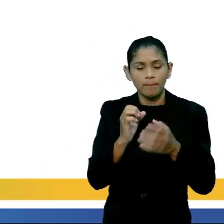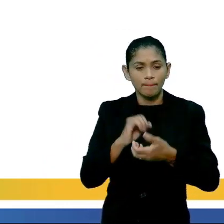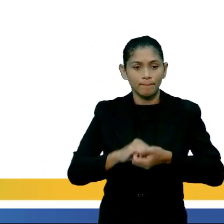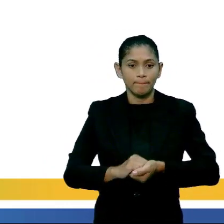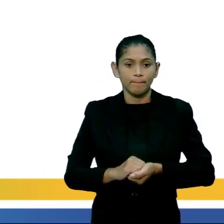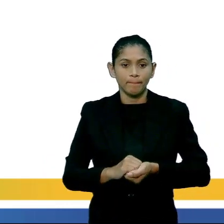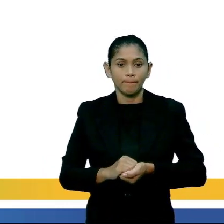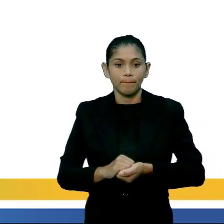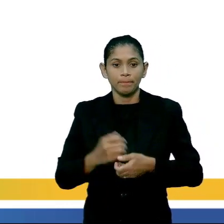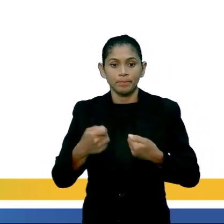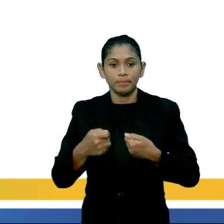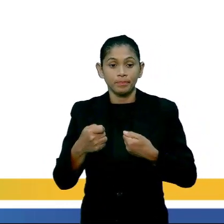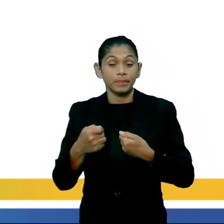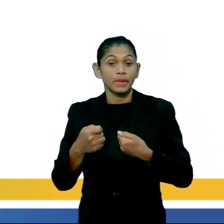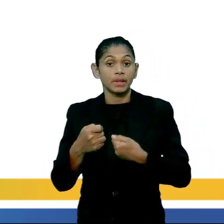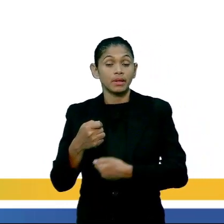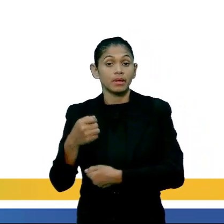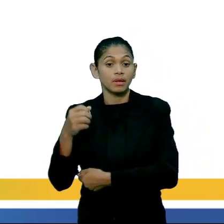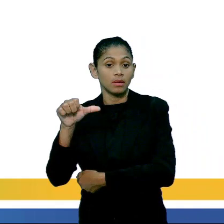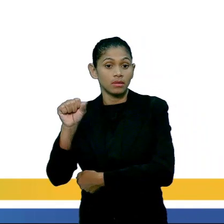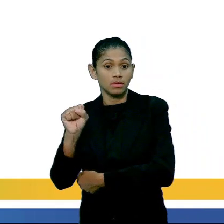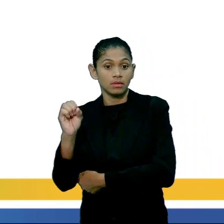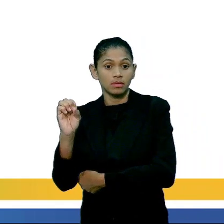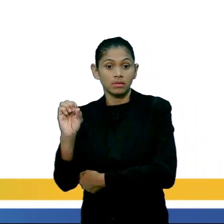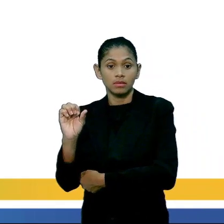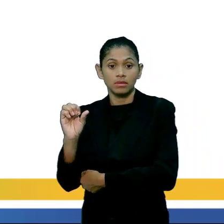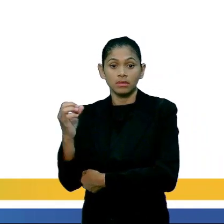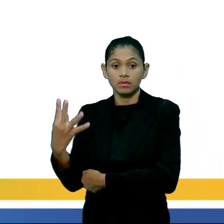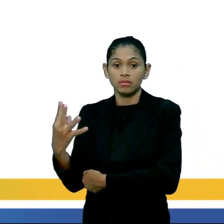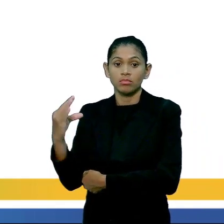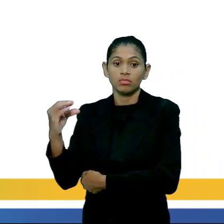calcular quantas bolinhas são necessárias.